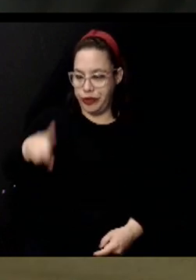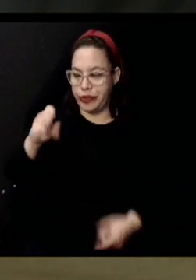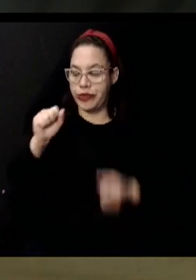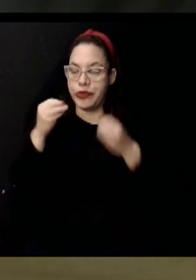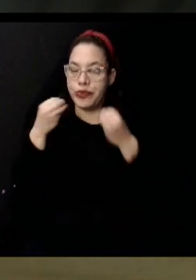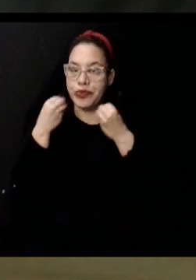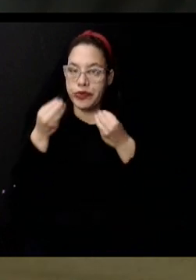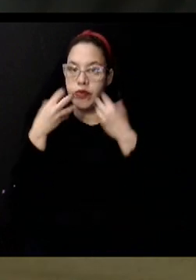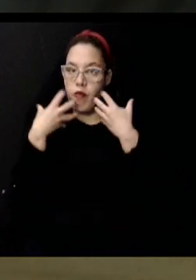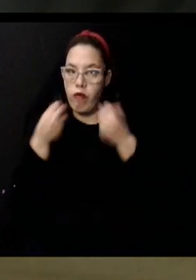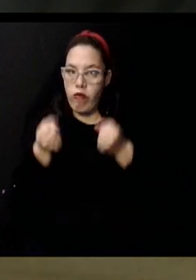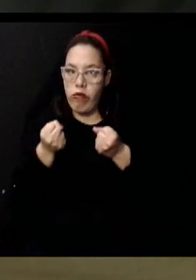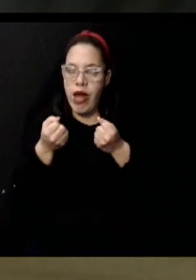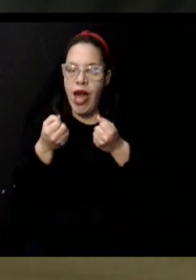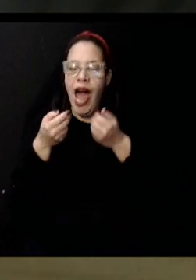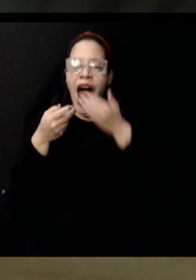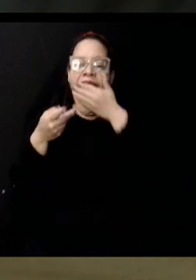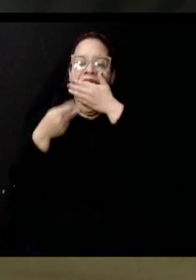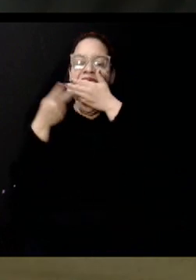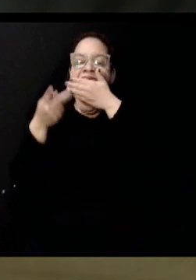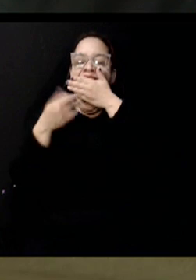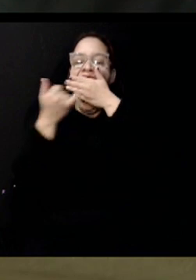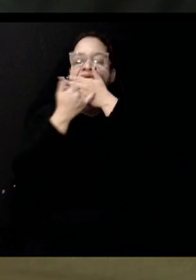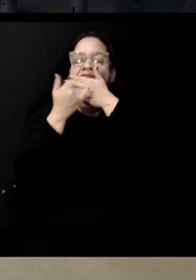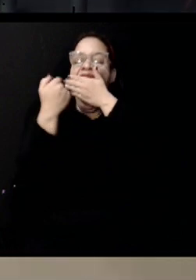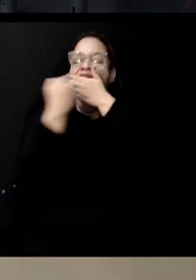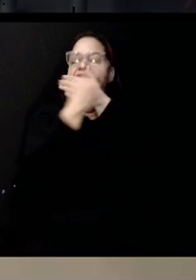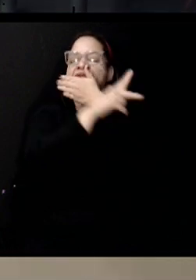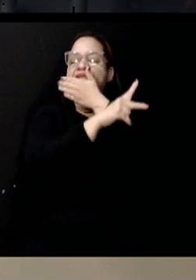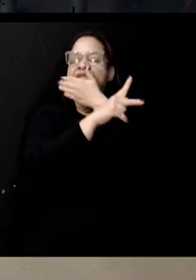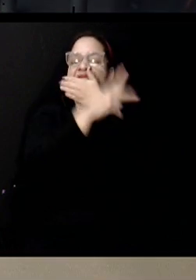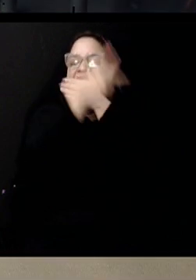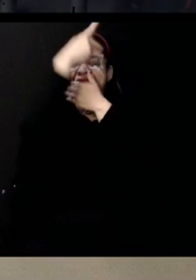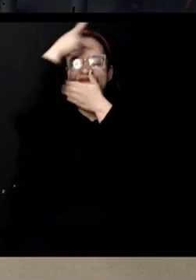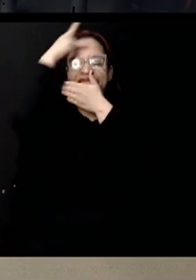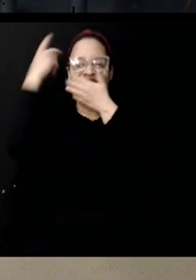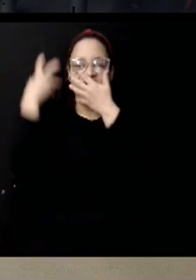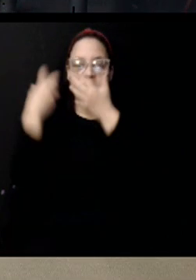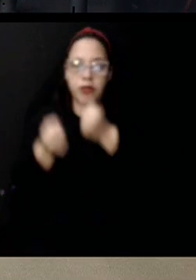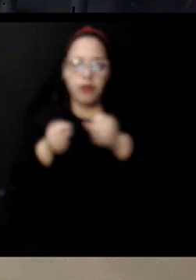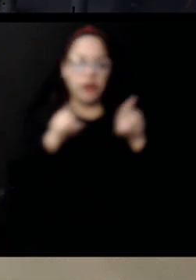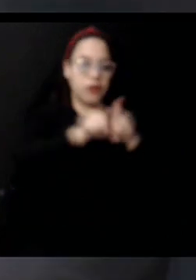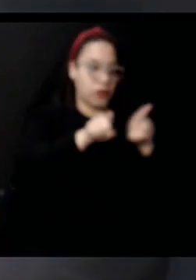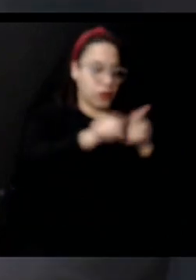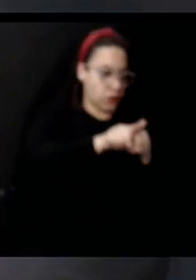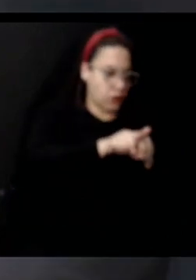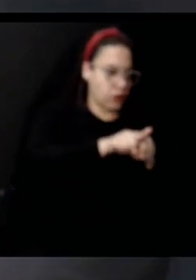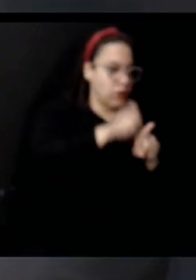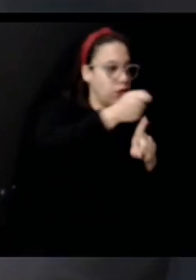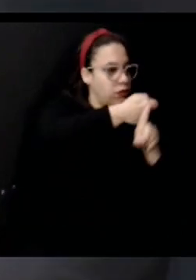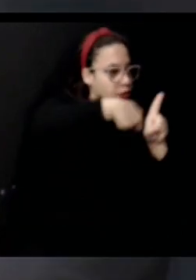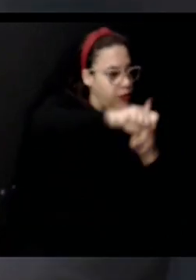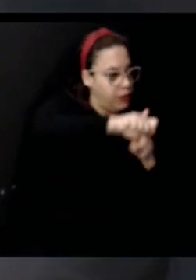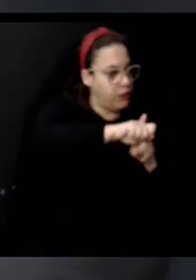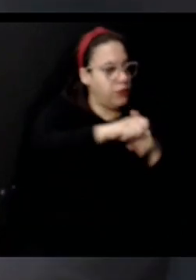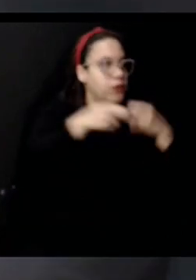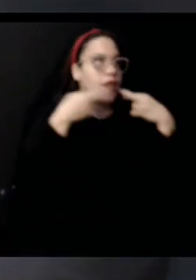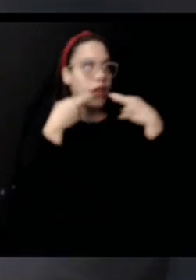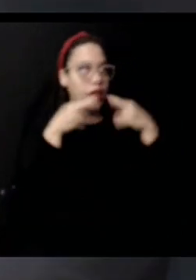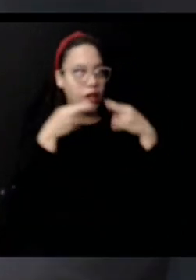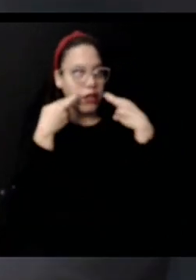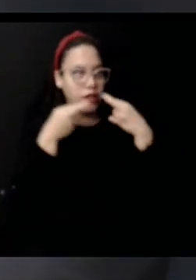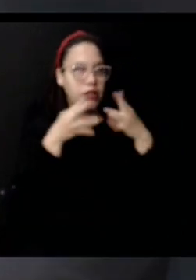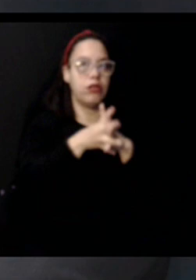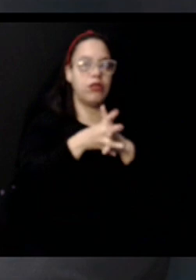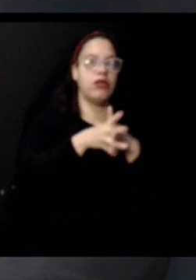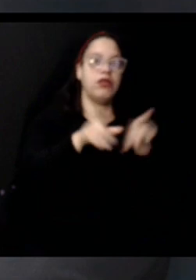a fala da outra pessoa. Da outra pessoa, Aham. né. No social, a gente diz assim que a reclamação, ela pode ser também